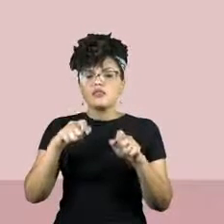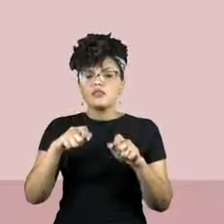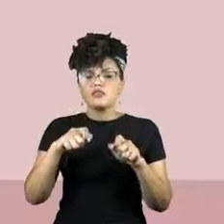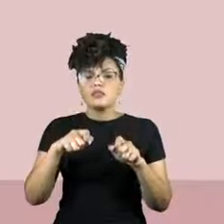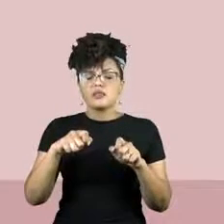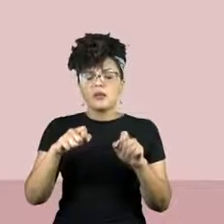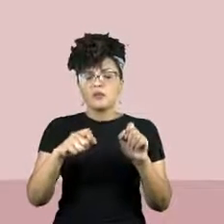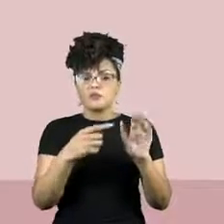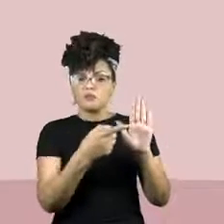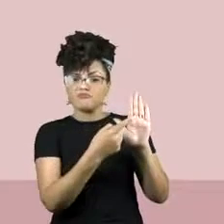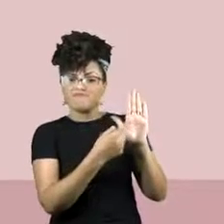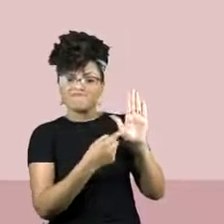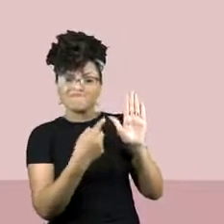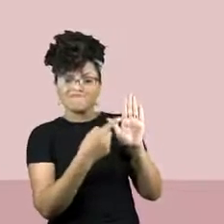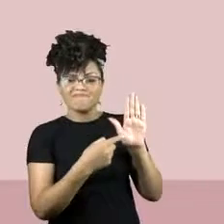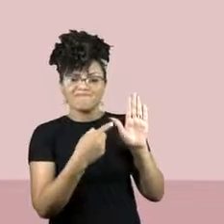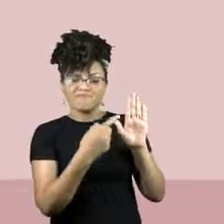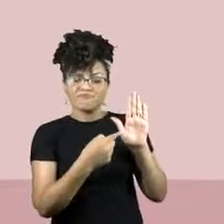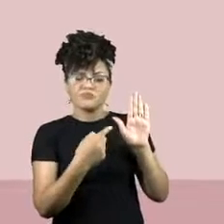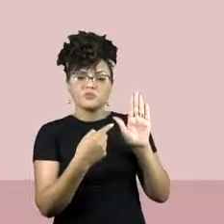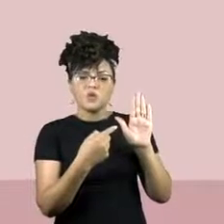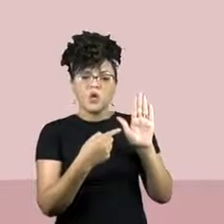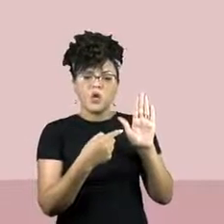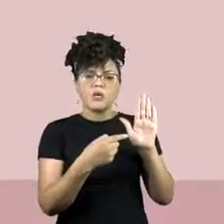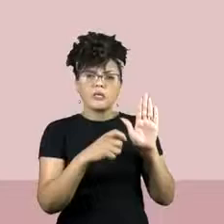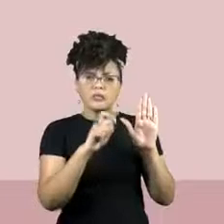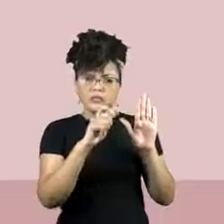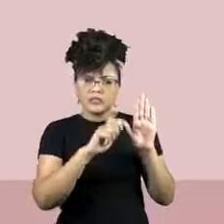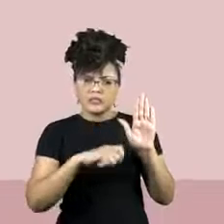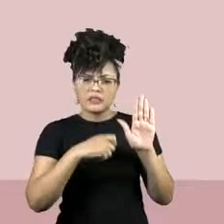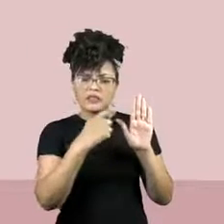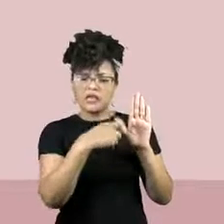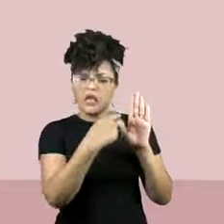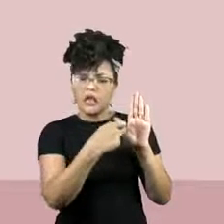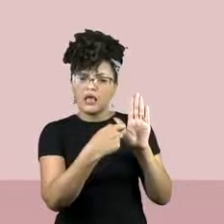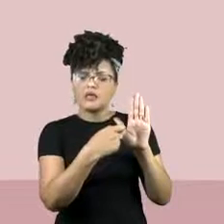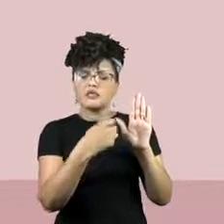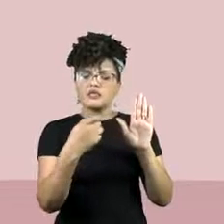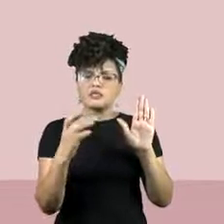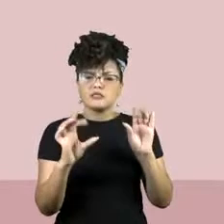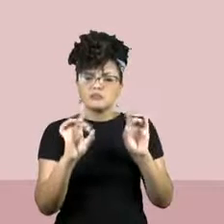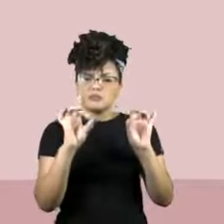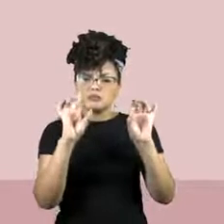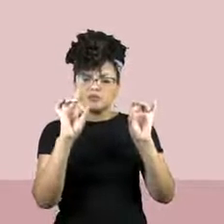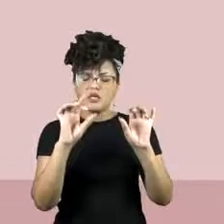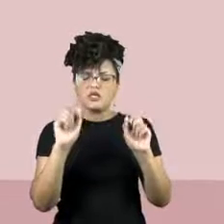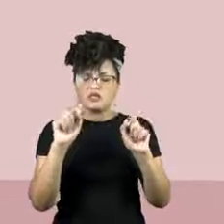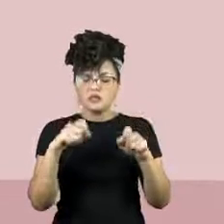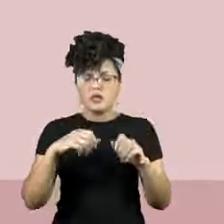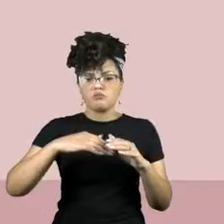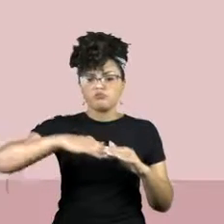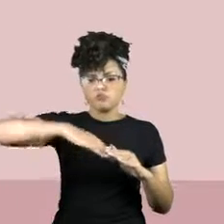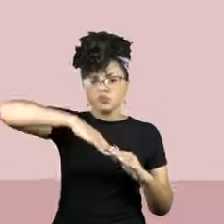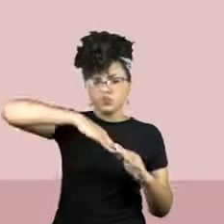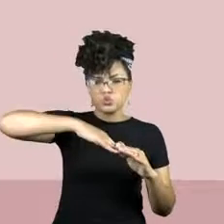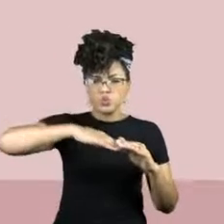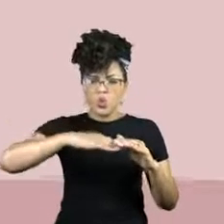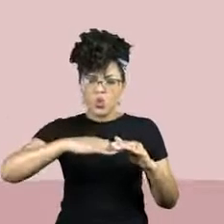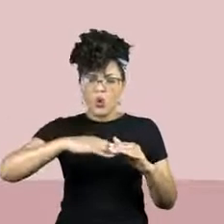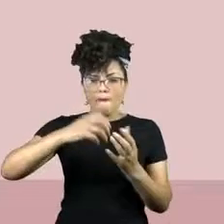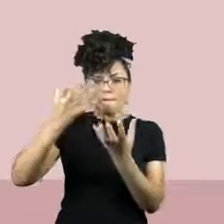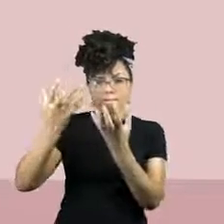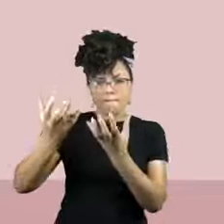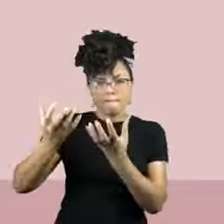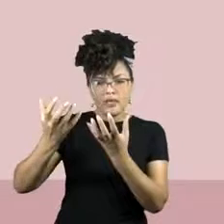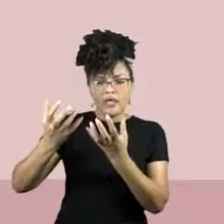diversas situações de contorno e situações específicas onde eu posso carregar um talude. Pode ser uma carga distribuída,